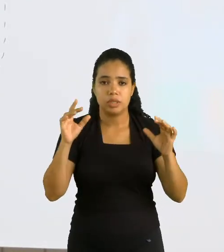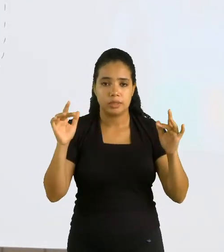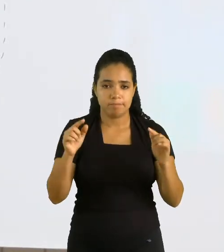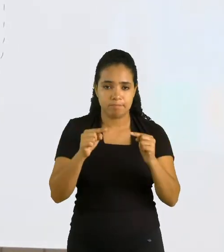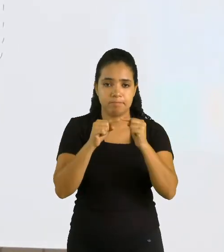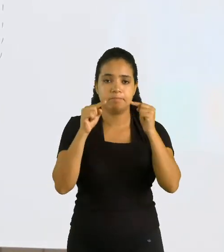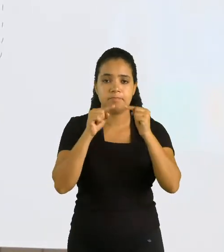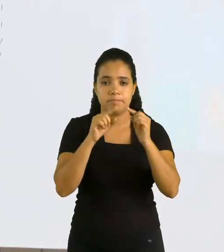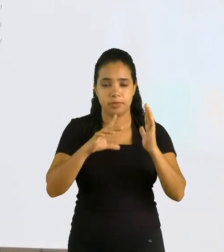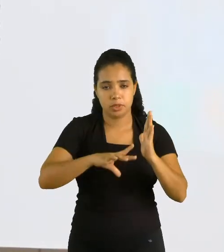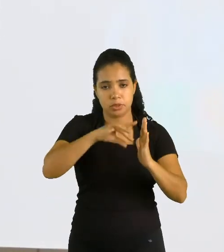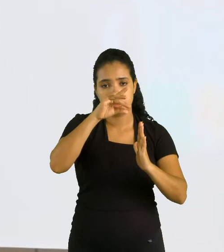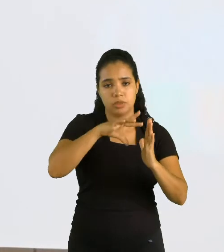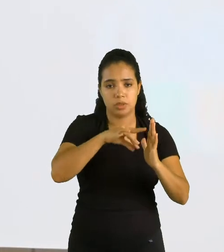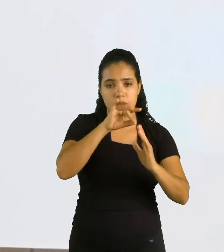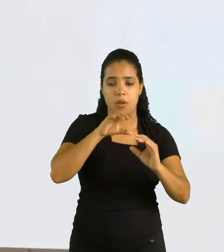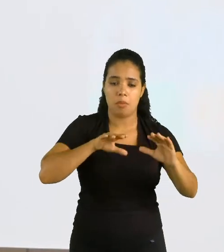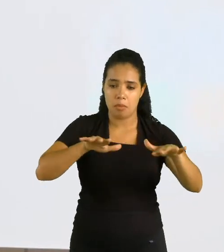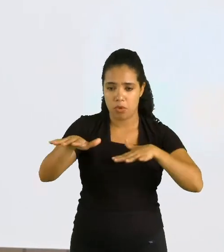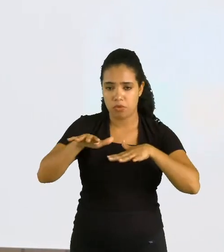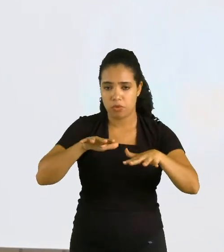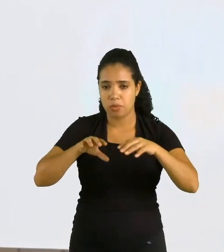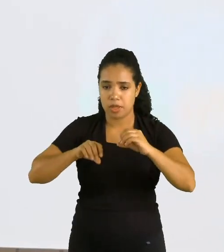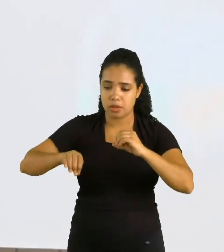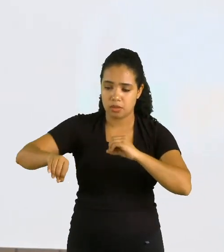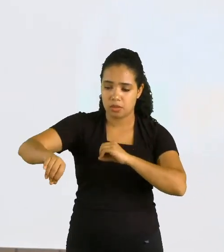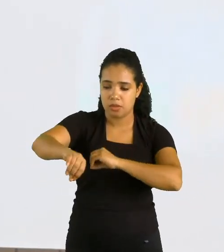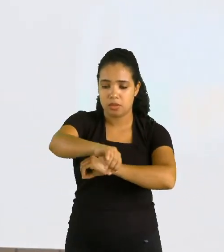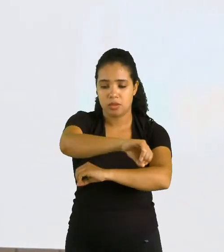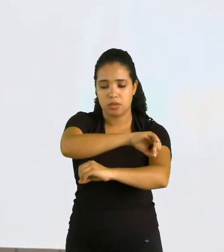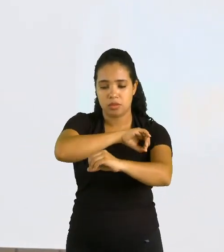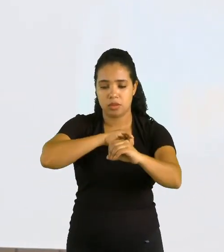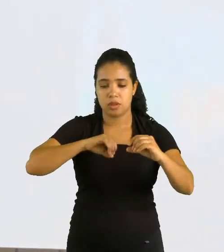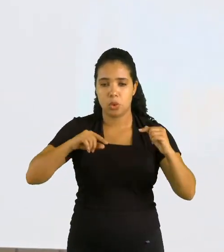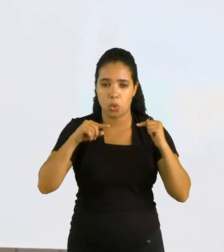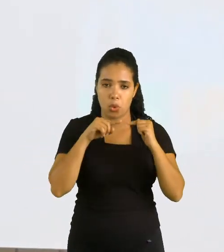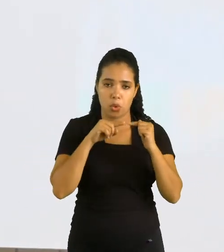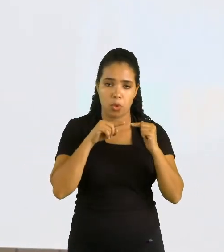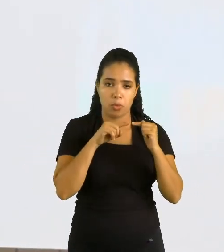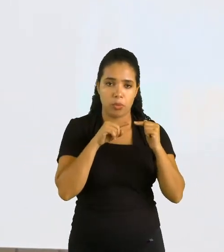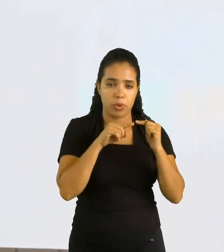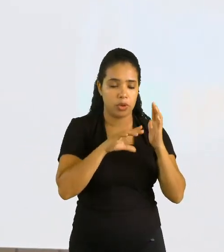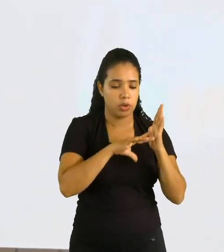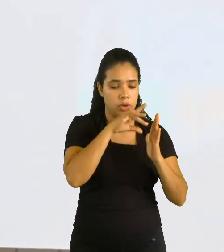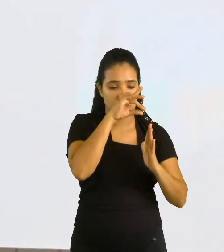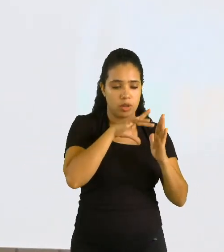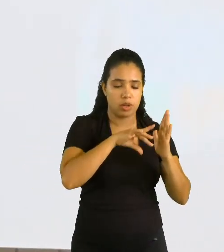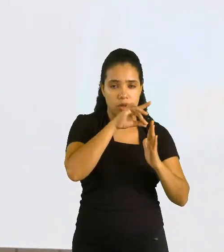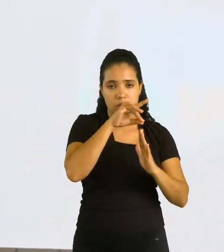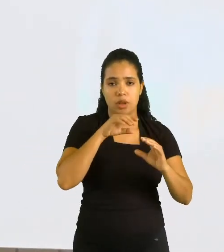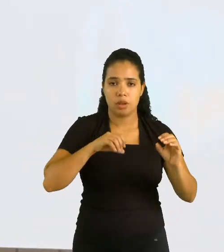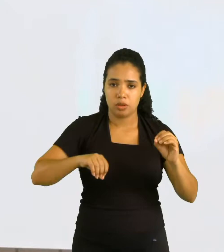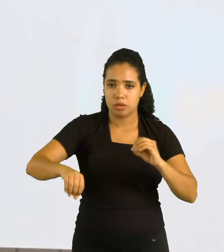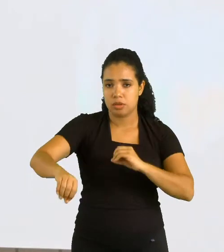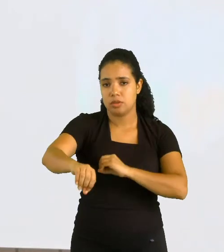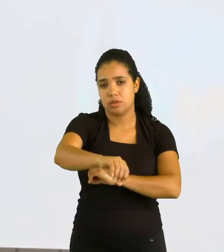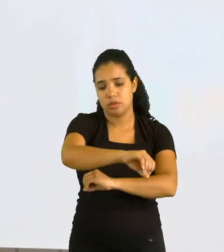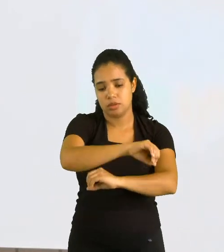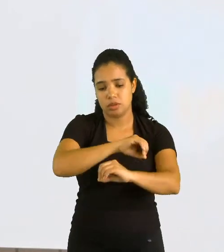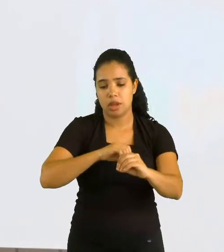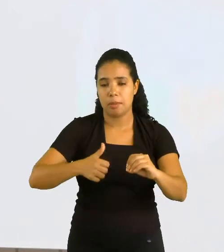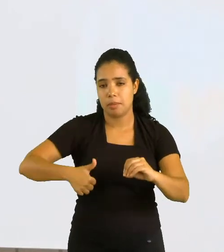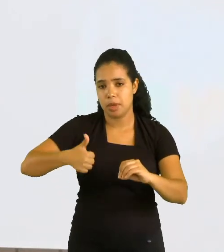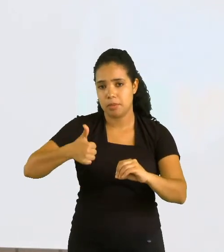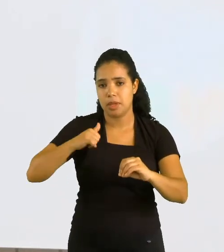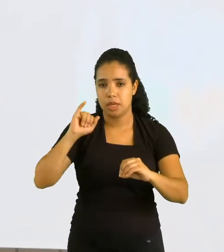de novo, a translação vai começar no dia 1º de janeiro. Caso não tivesse